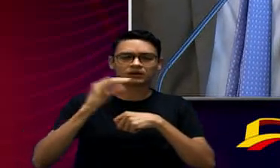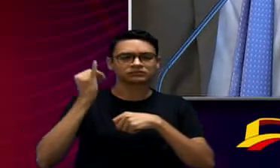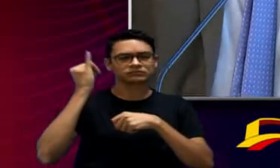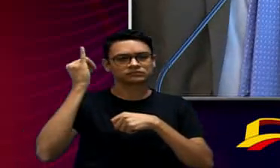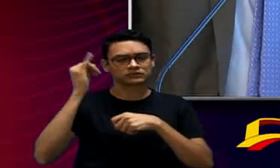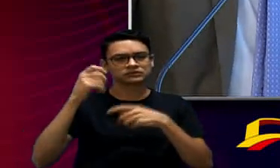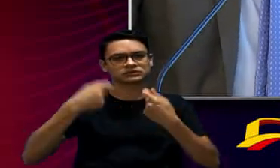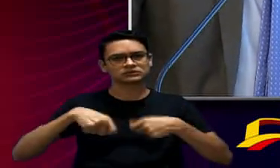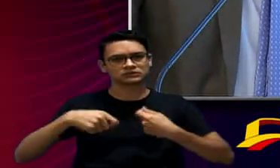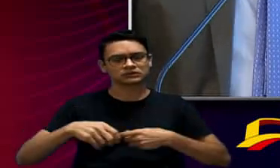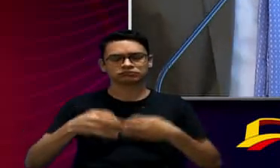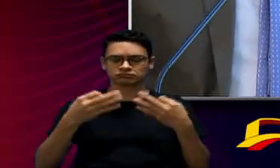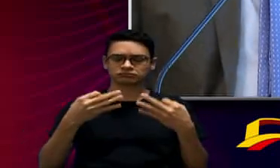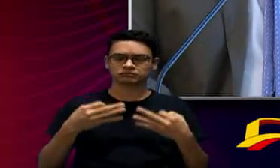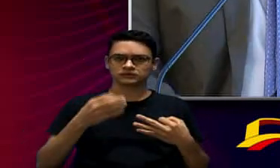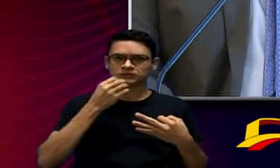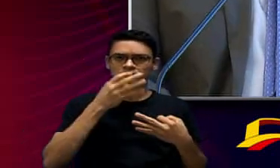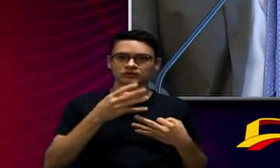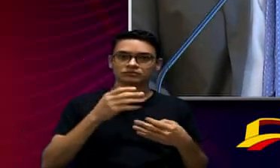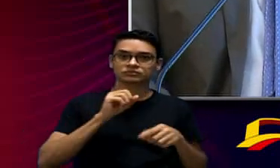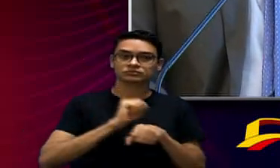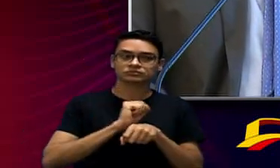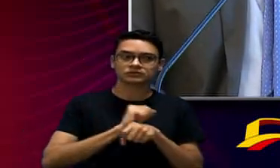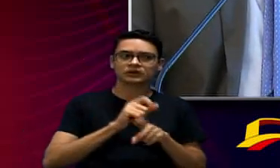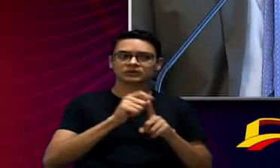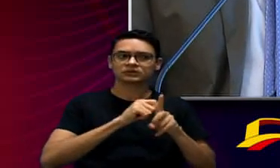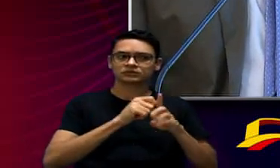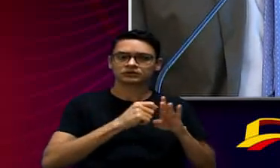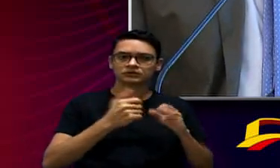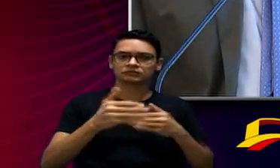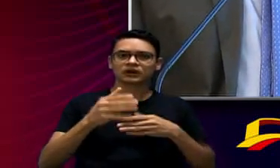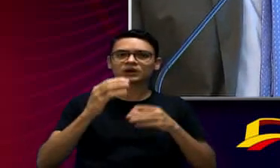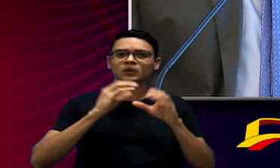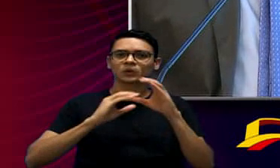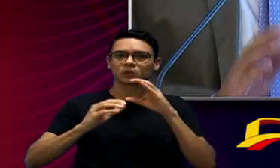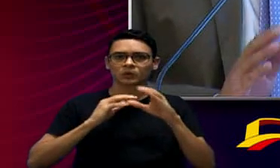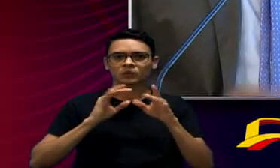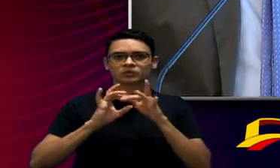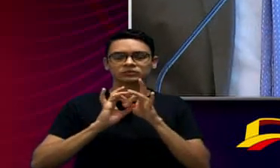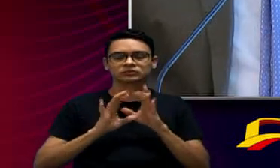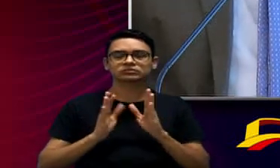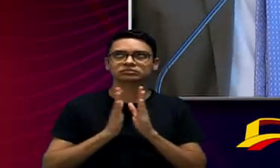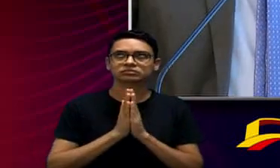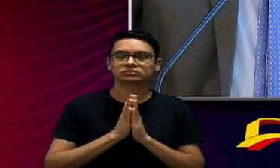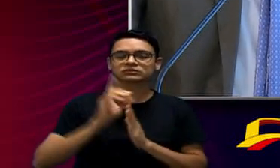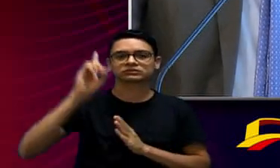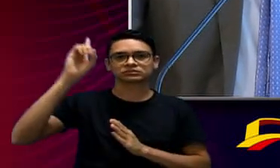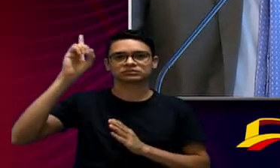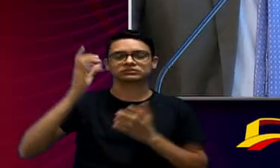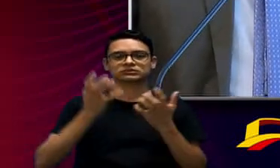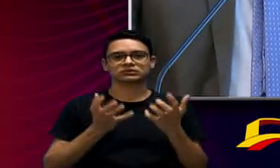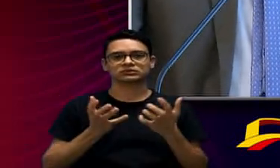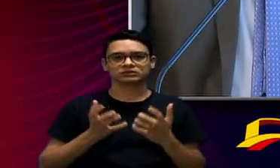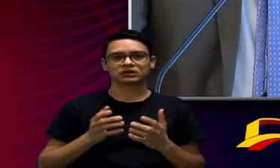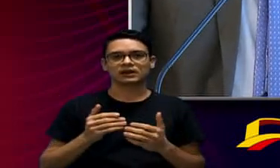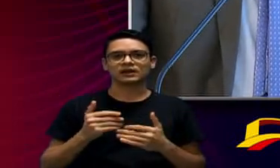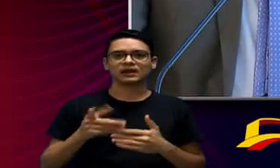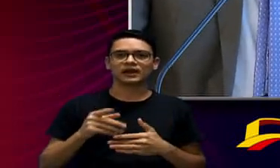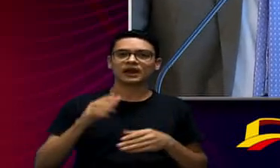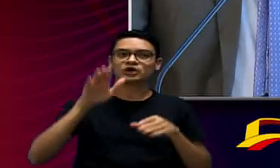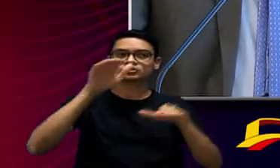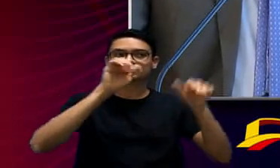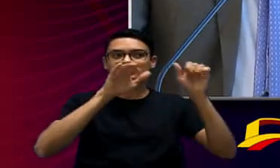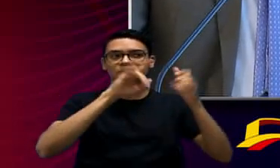Né? É, espero daqui a alguns meses ter a notícia do concurso público. Se Deus seja quiser. Aberto aí para a contratação de